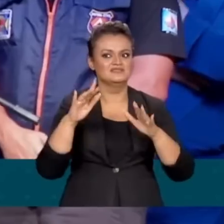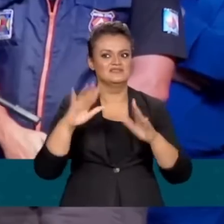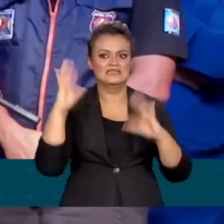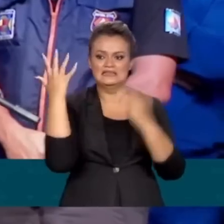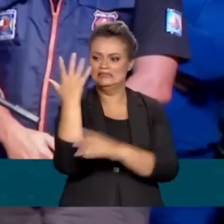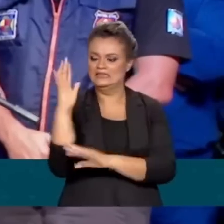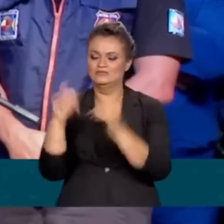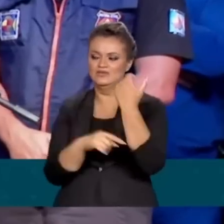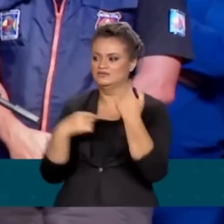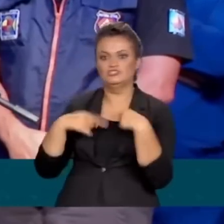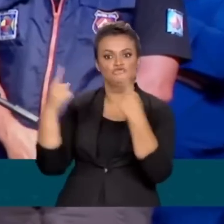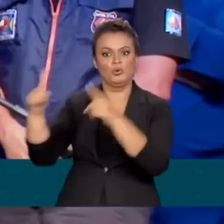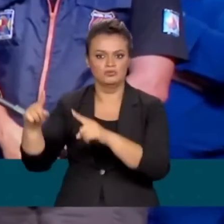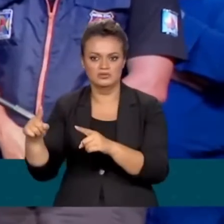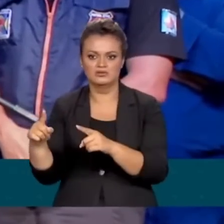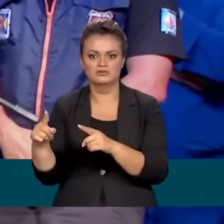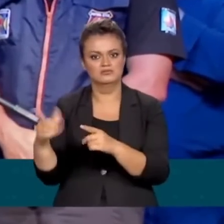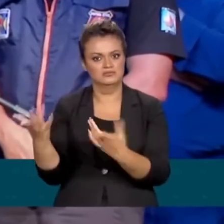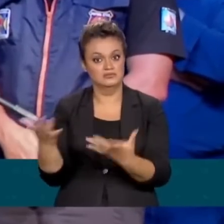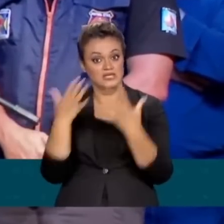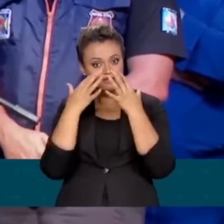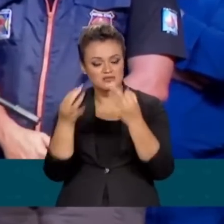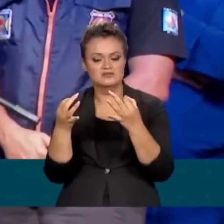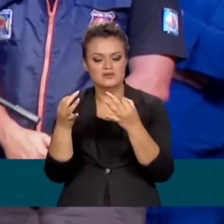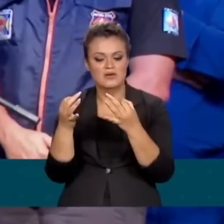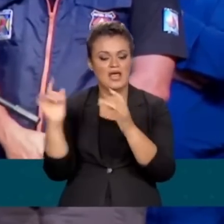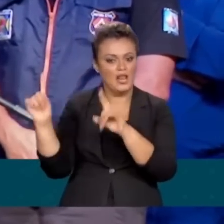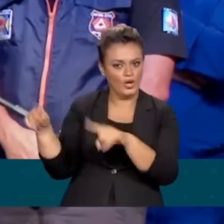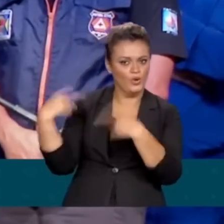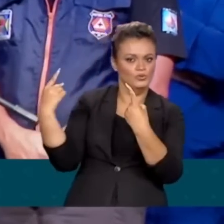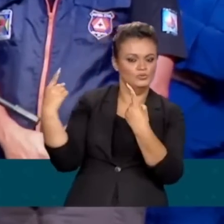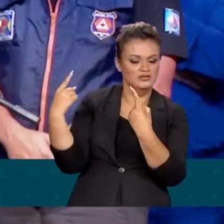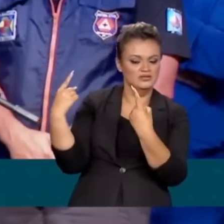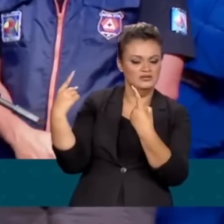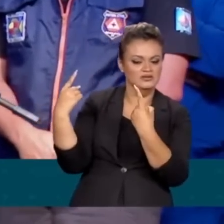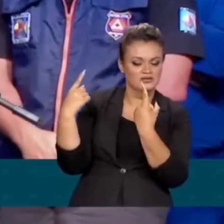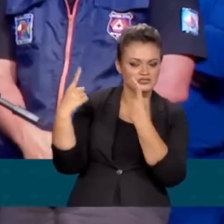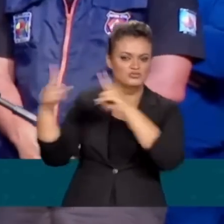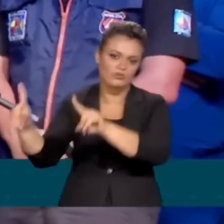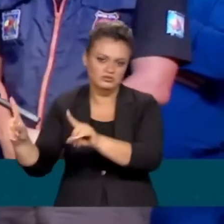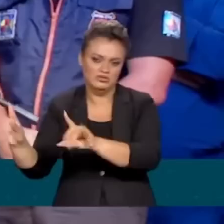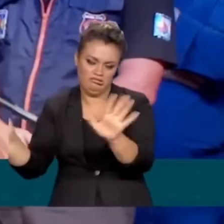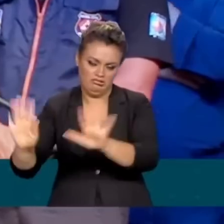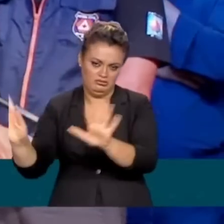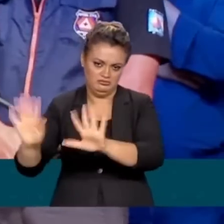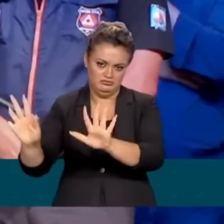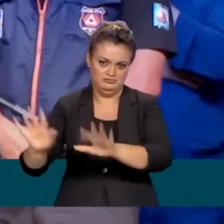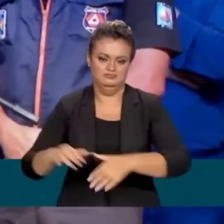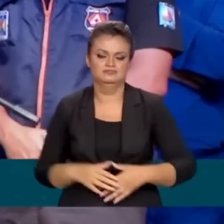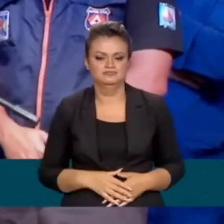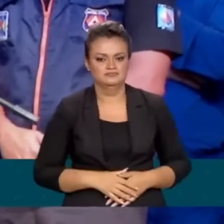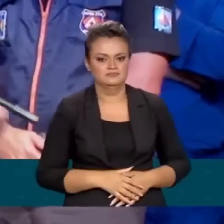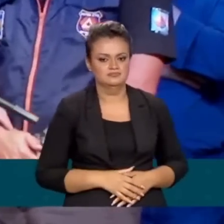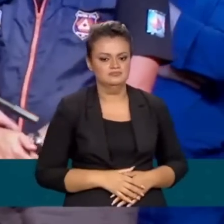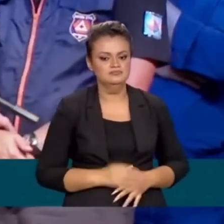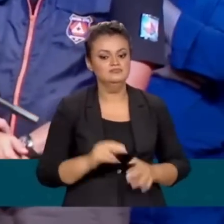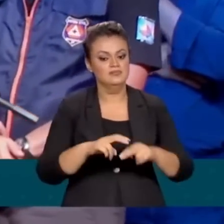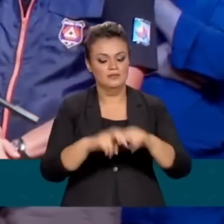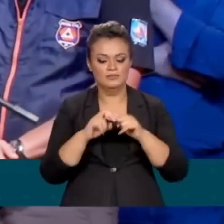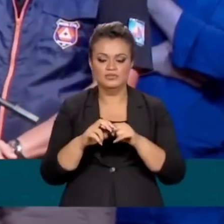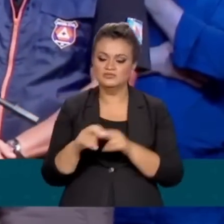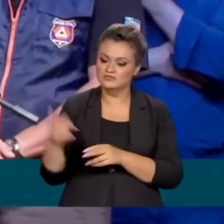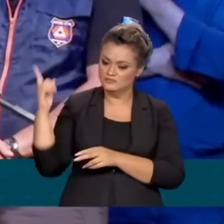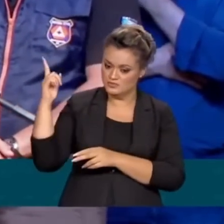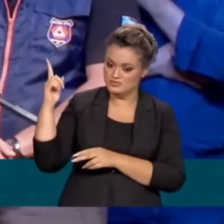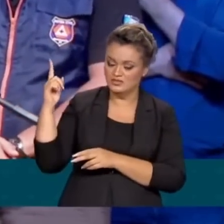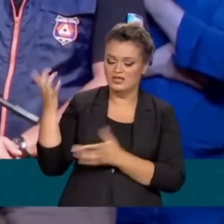natureza eu acho que é importante nela nos pegar surpresa né a gente também desafiava por isso eu queria que